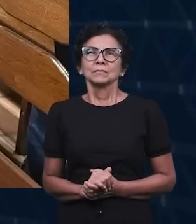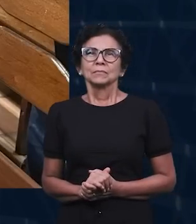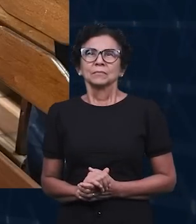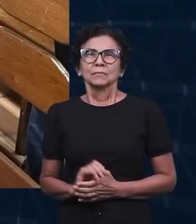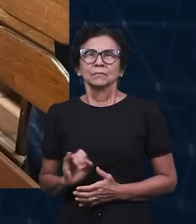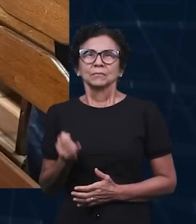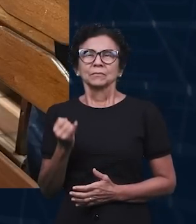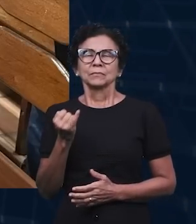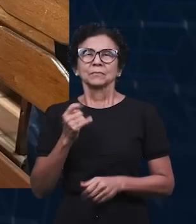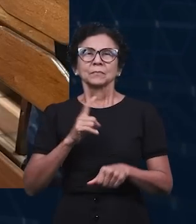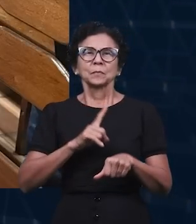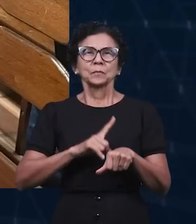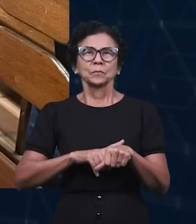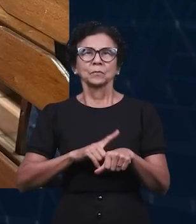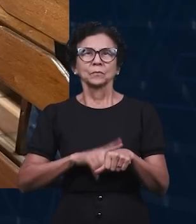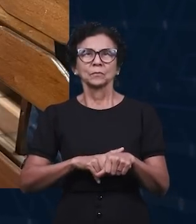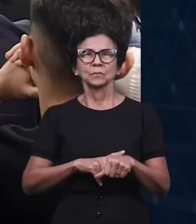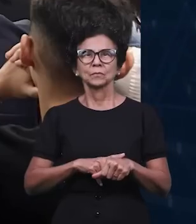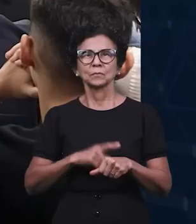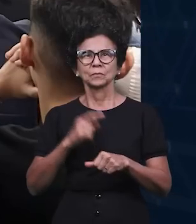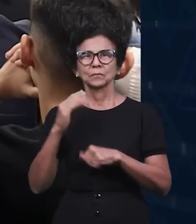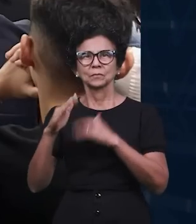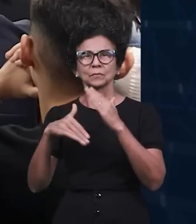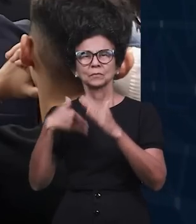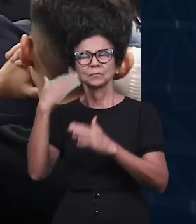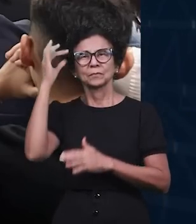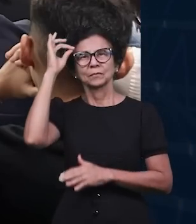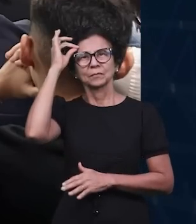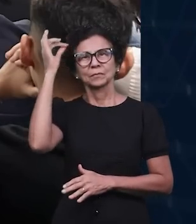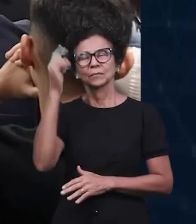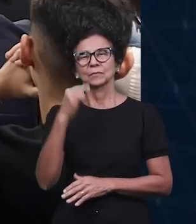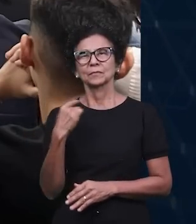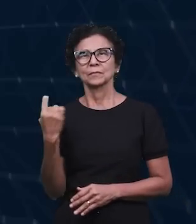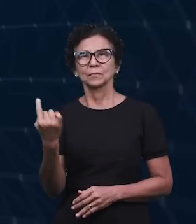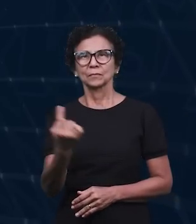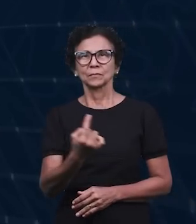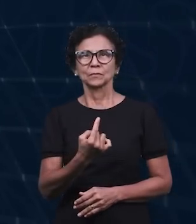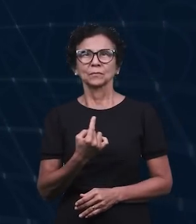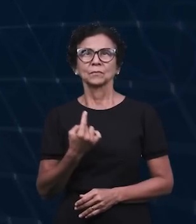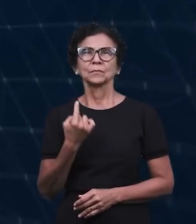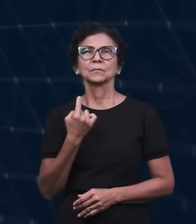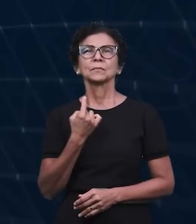e fortalecimento espiritual para todos os presentes.